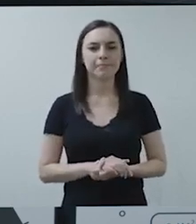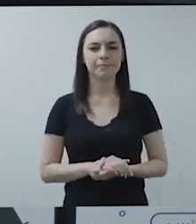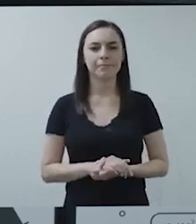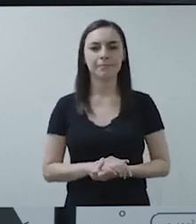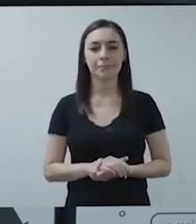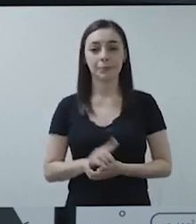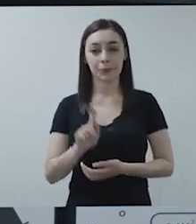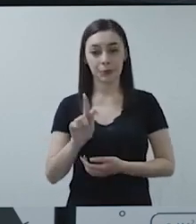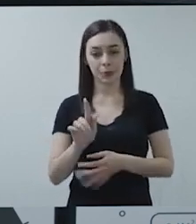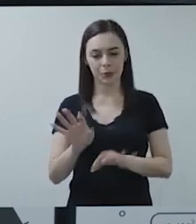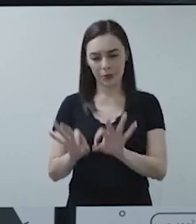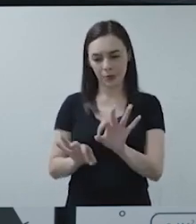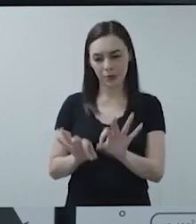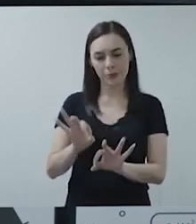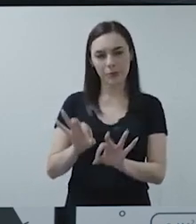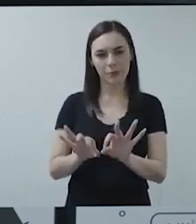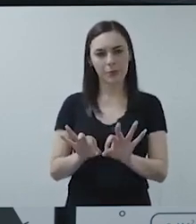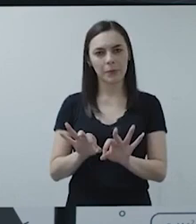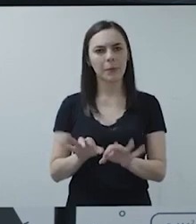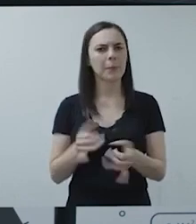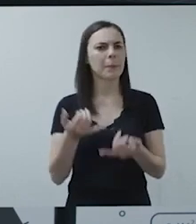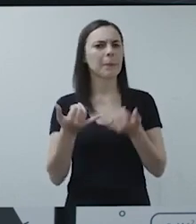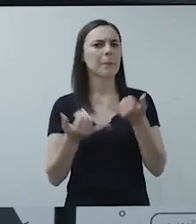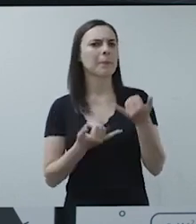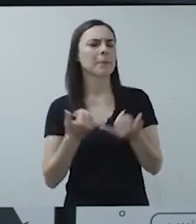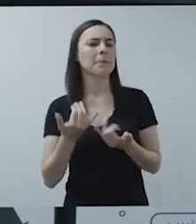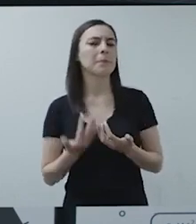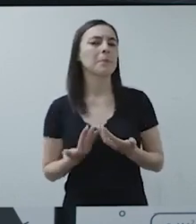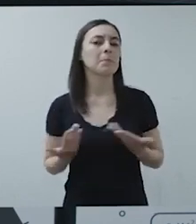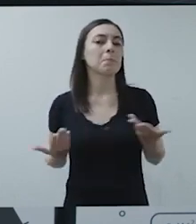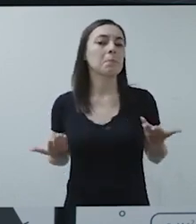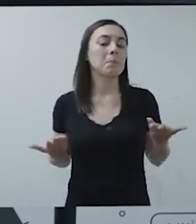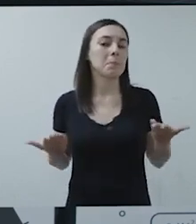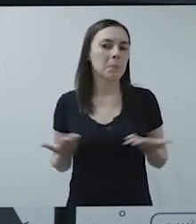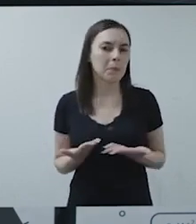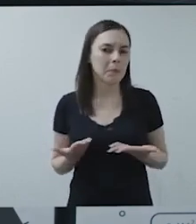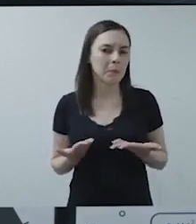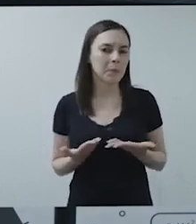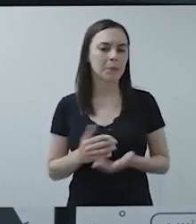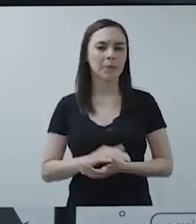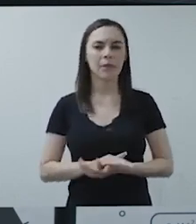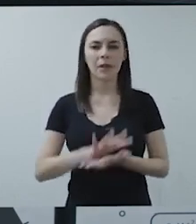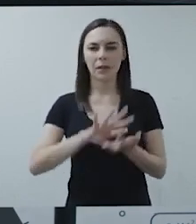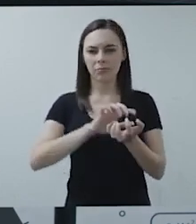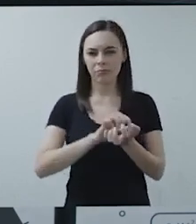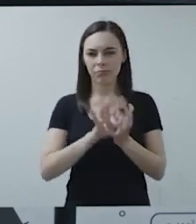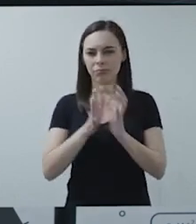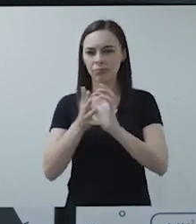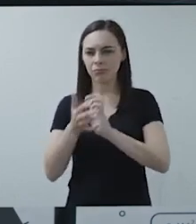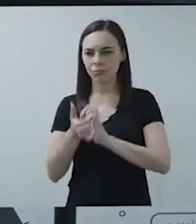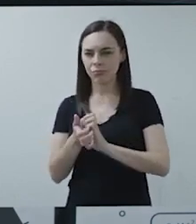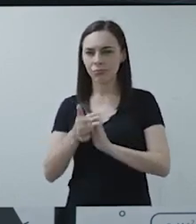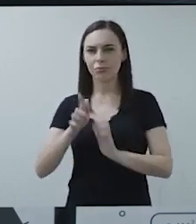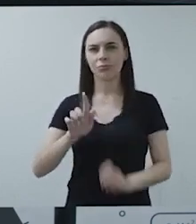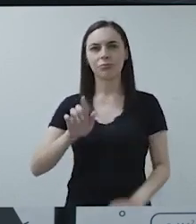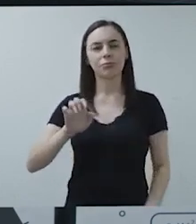vou colocar aqui. Qual brincadeira é agora? Será que é a geleca?